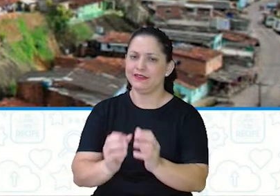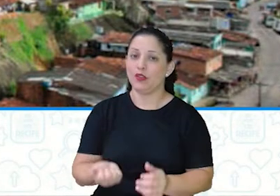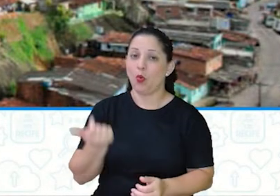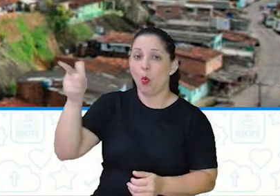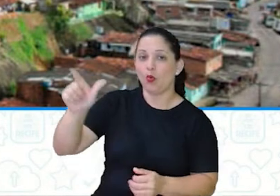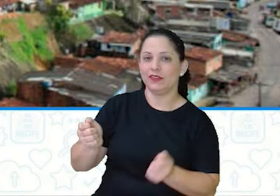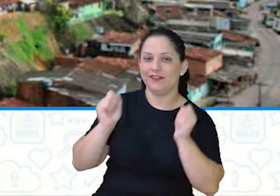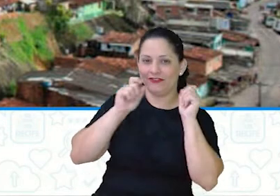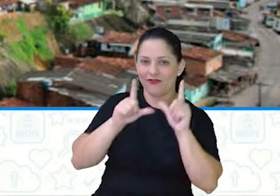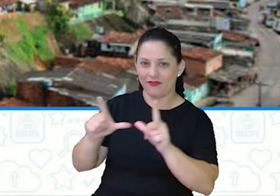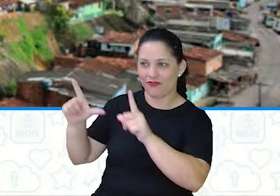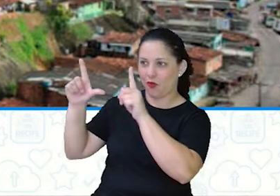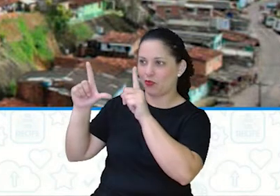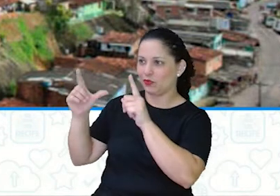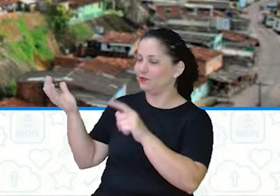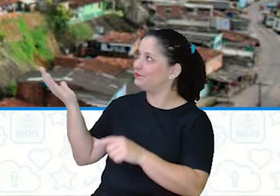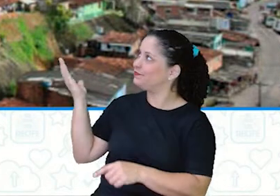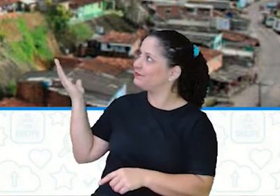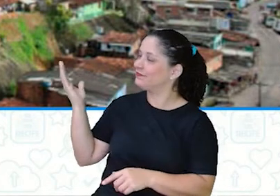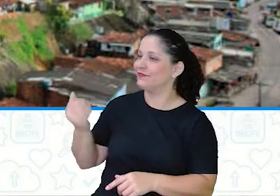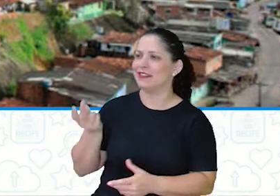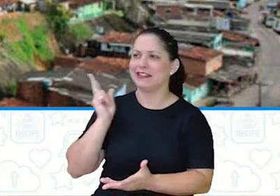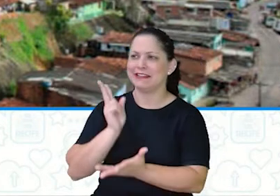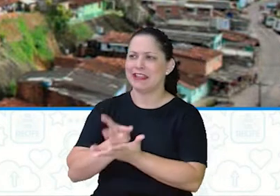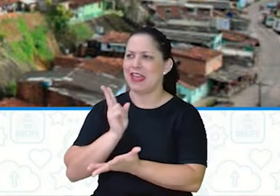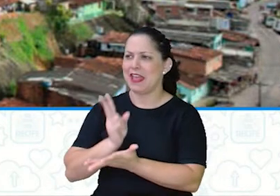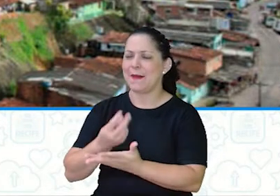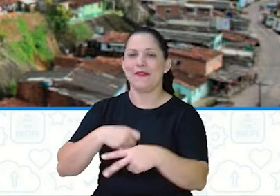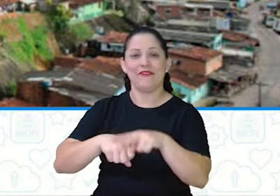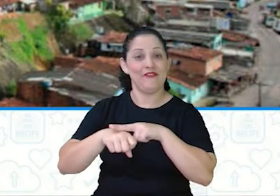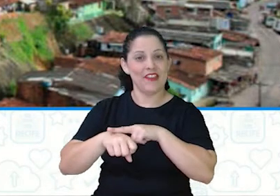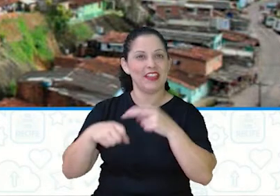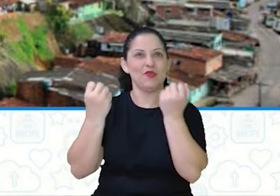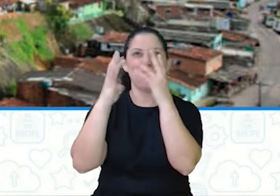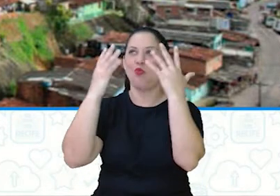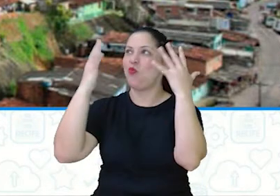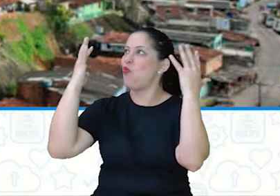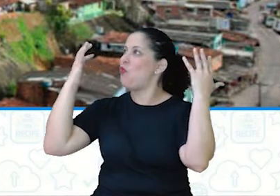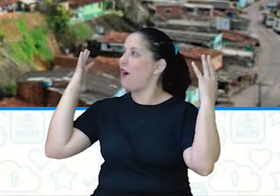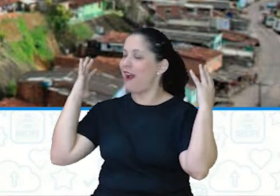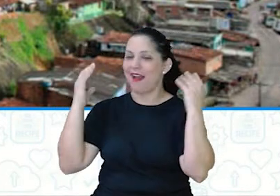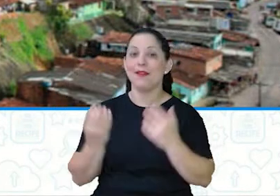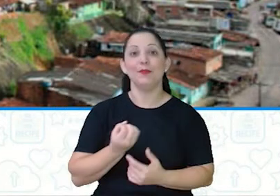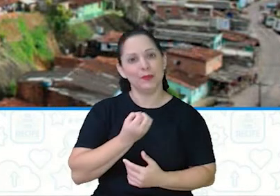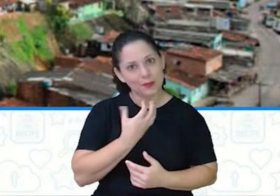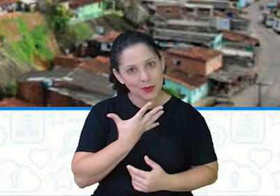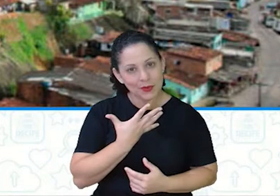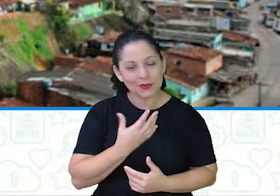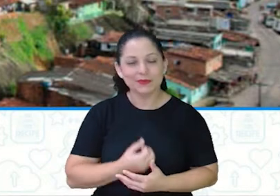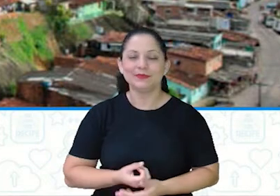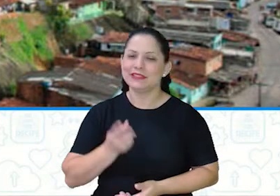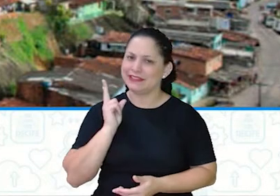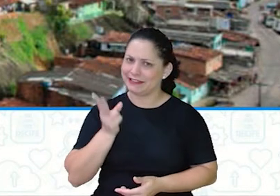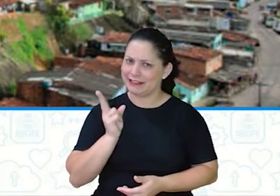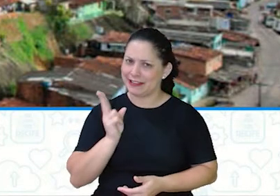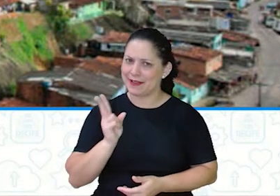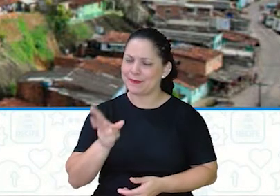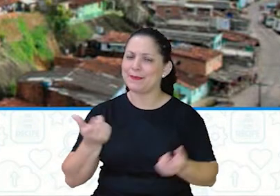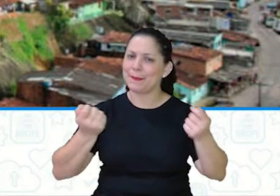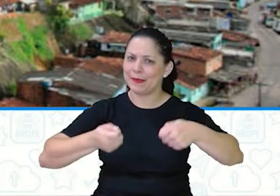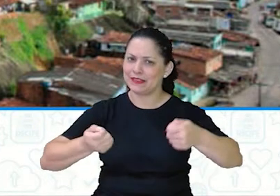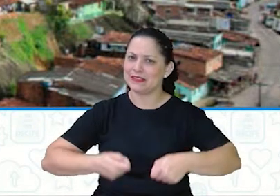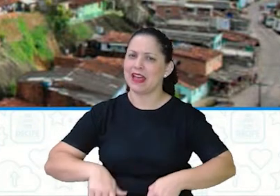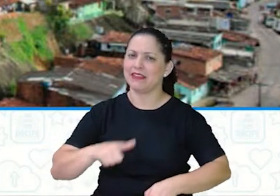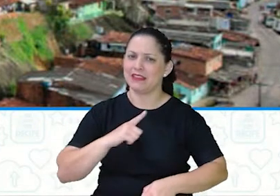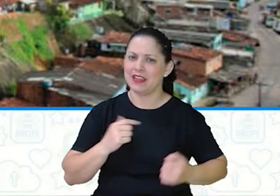área de morro que a gente está vendo. Sempre eu vejo o verdezinho no meio das casas, isso é muito bom. Sempre a gente tem que ter essa